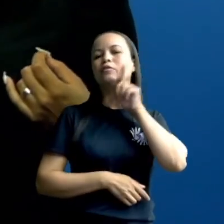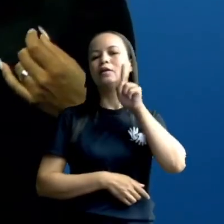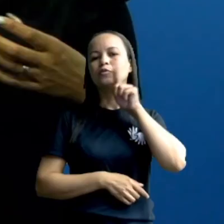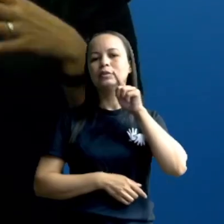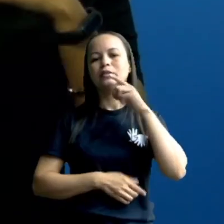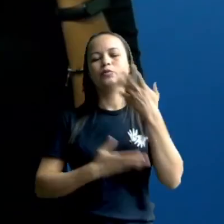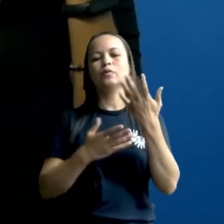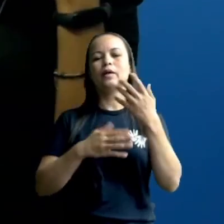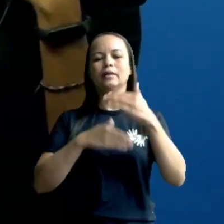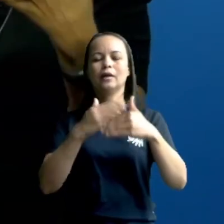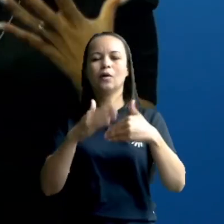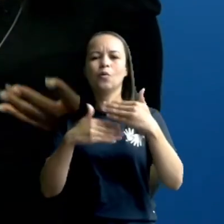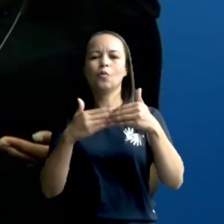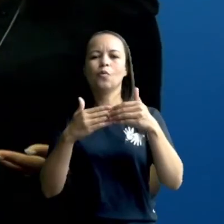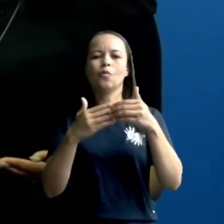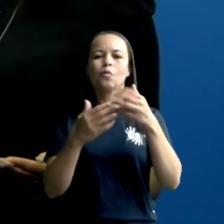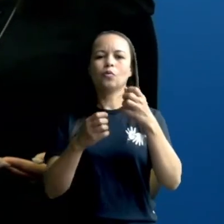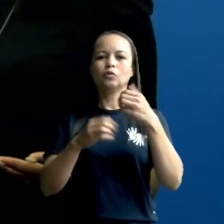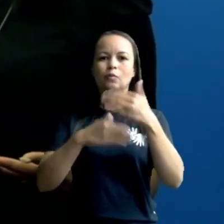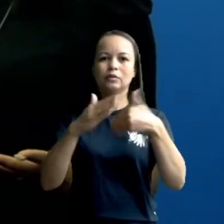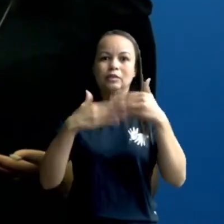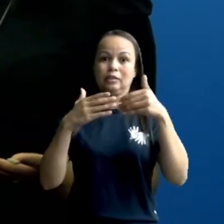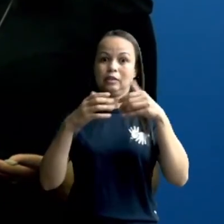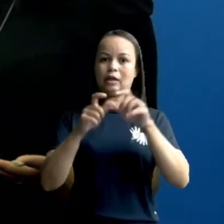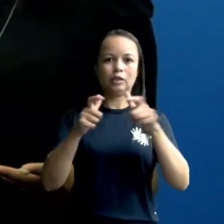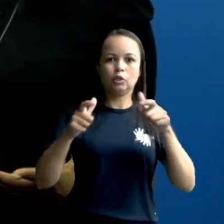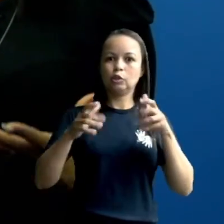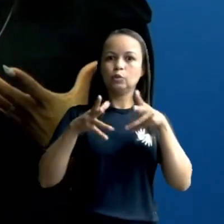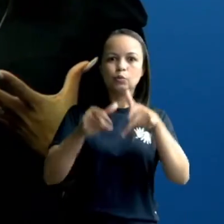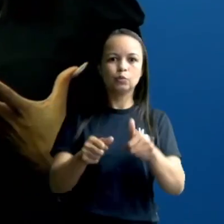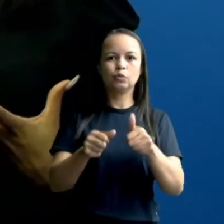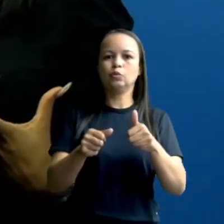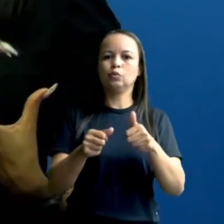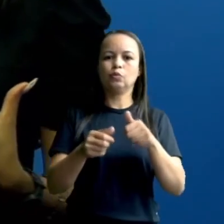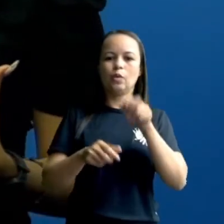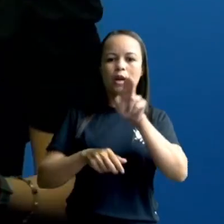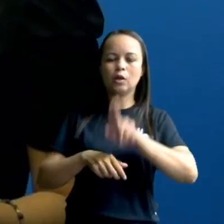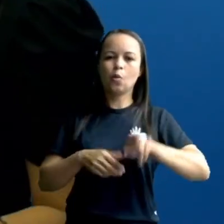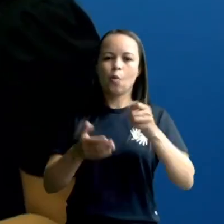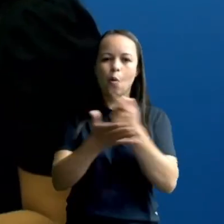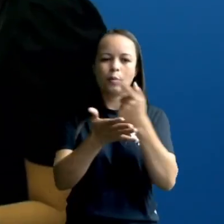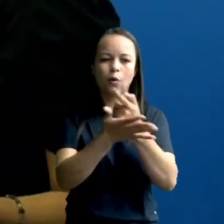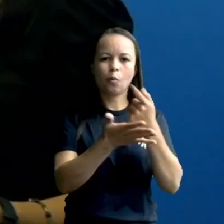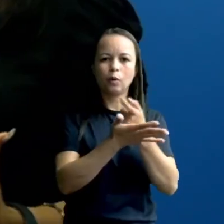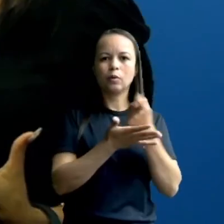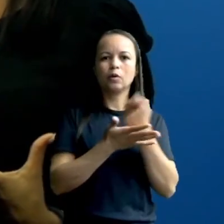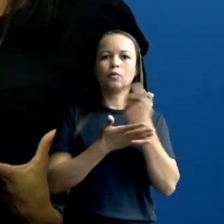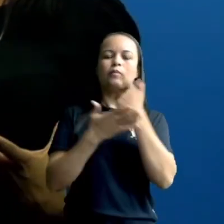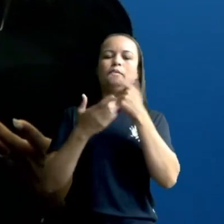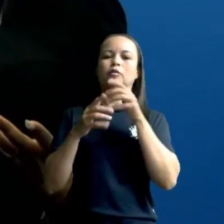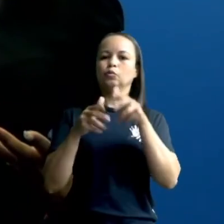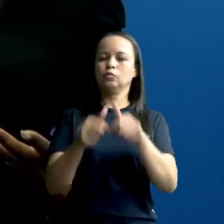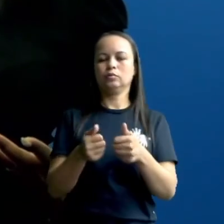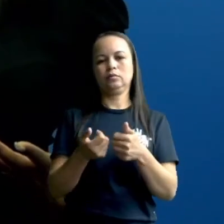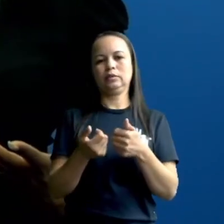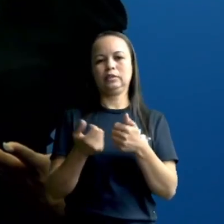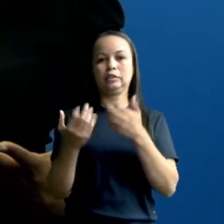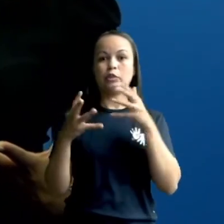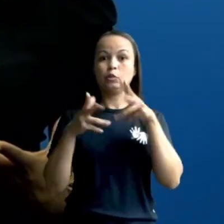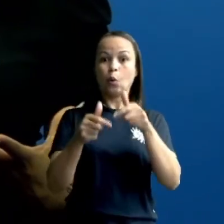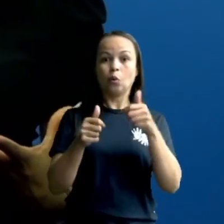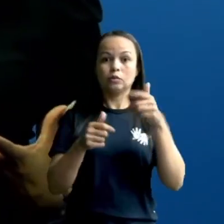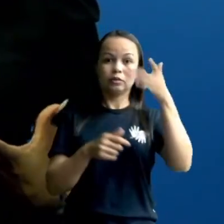um consumo muito exagerado de tudo, certo? Se todo mundo consumisse igual os Estados